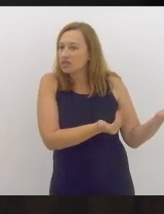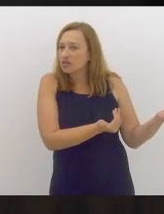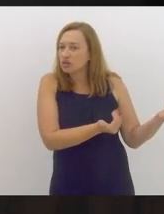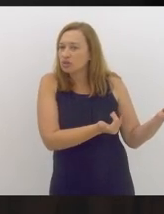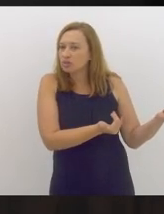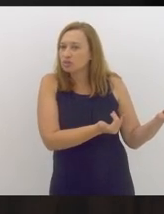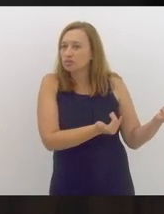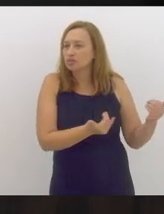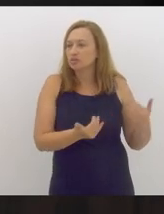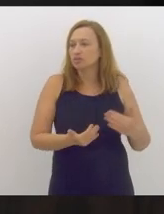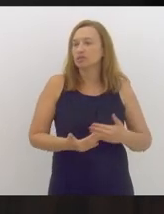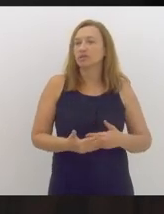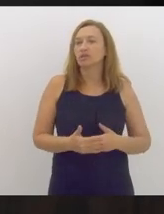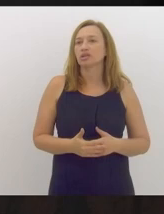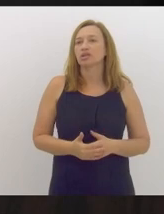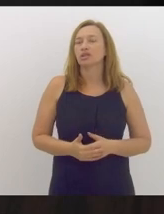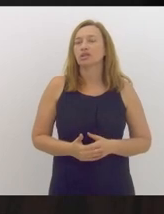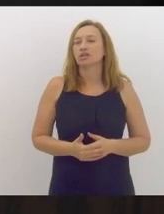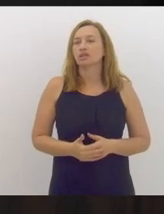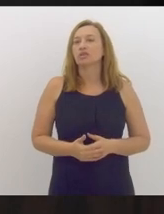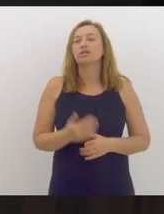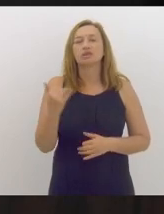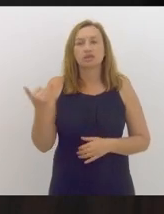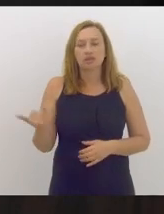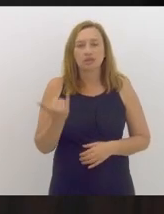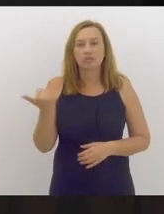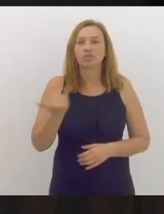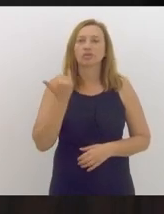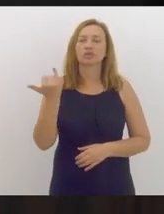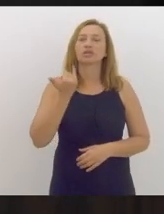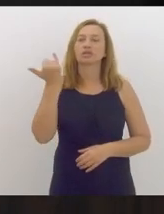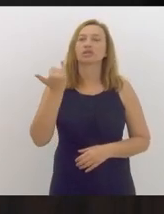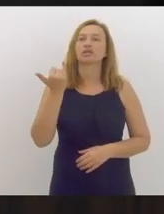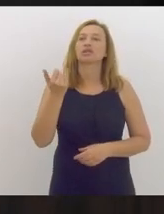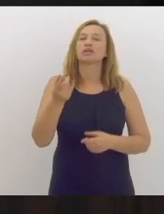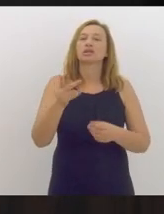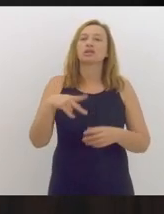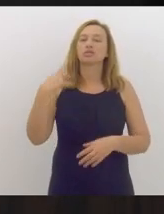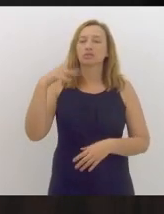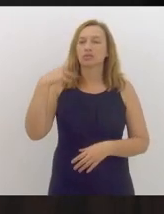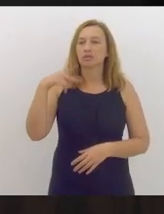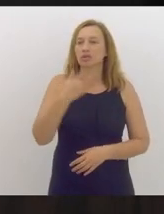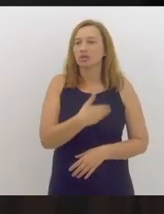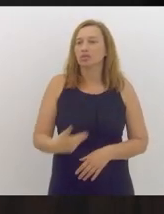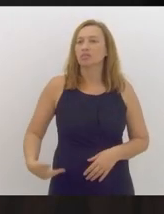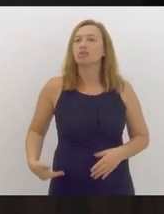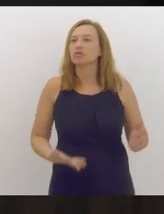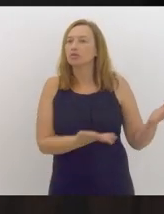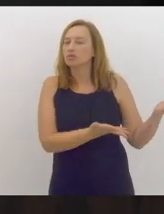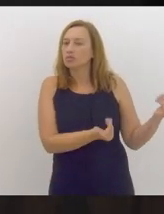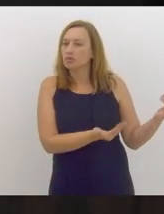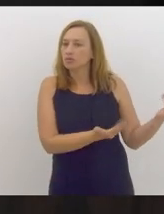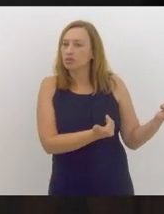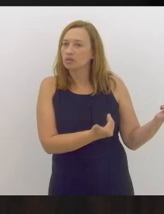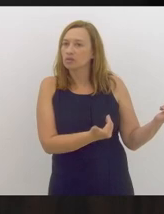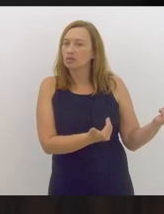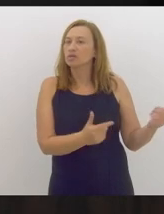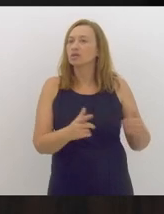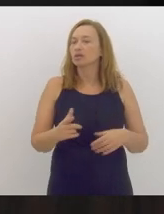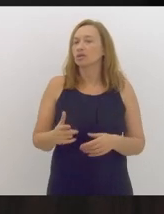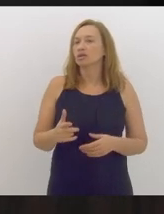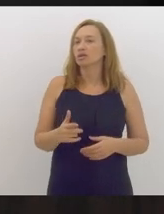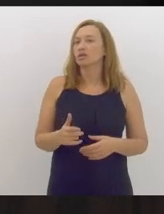que esse Estado vai dar muito importante na política pública para a juventude que tem